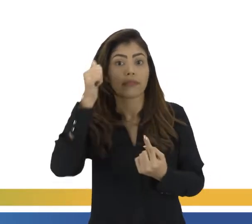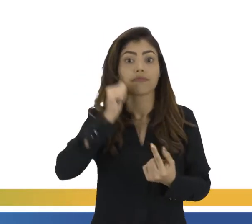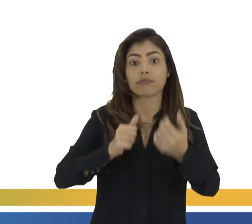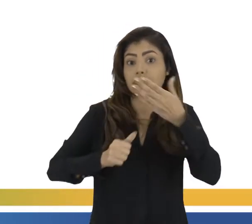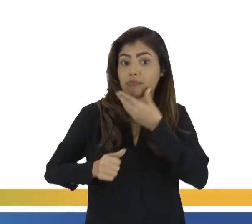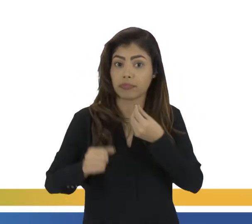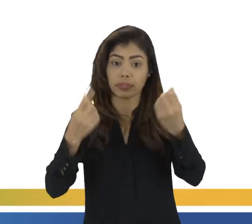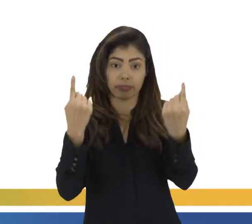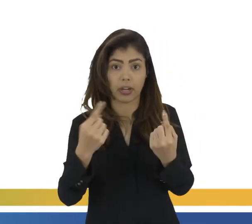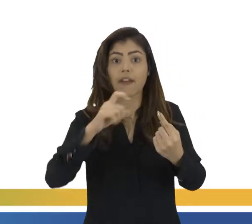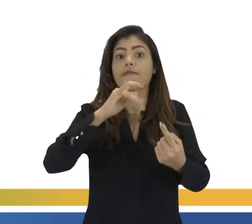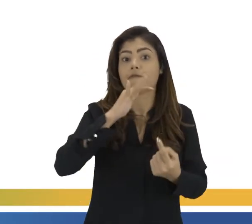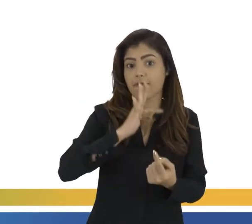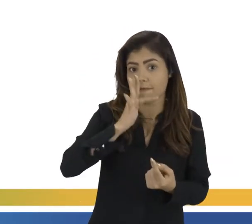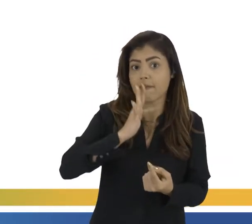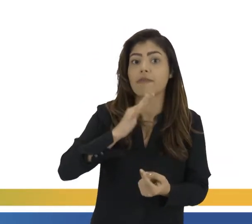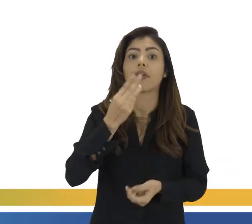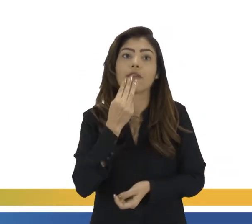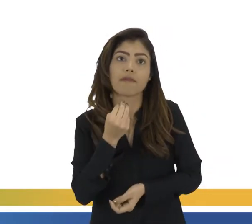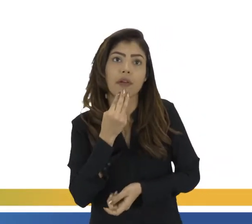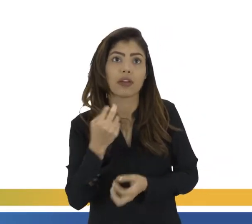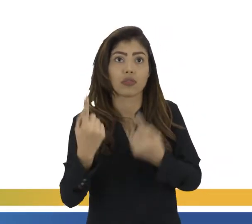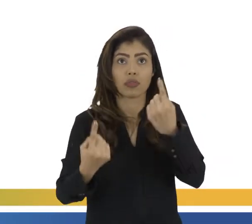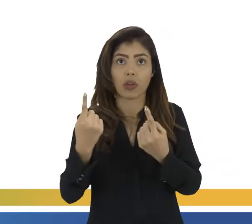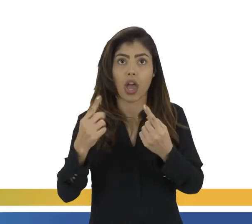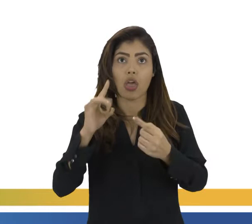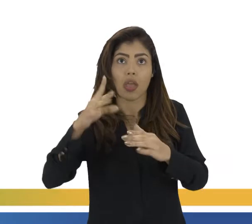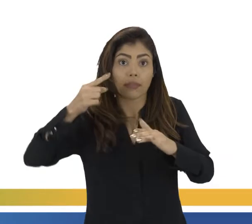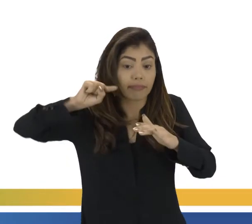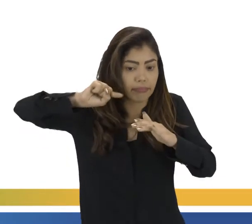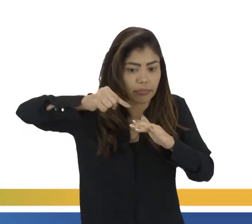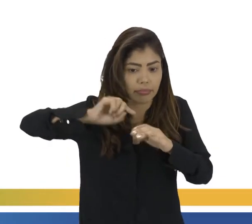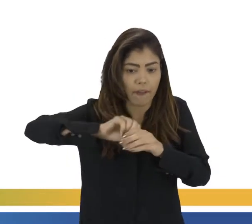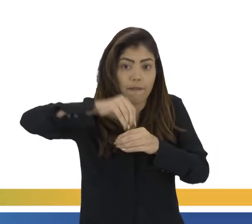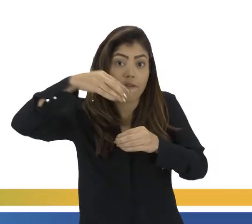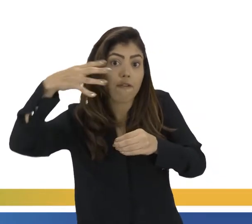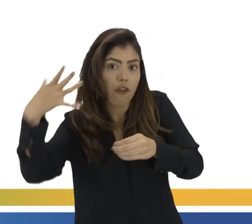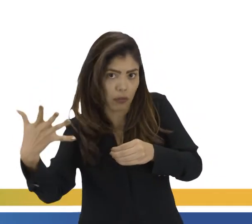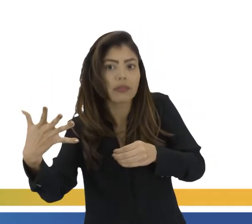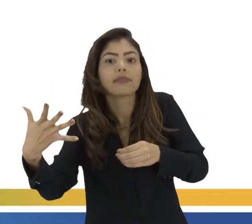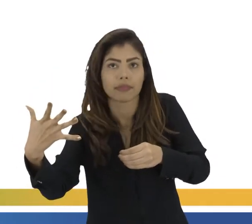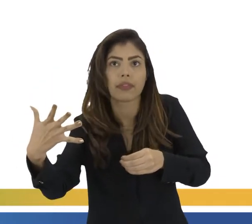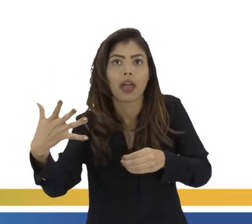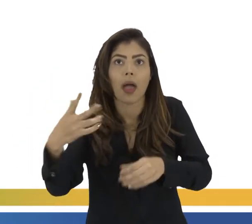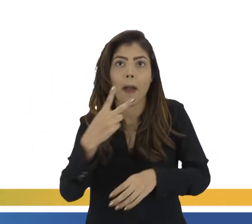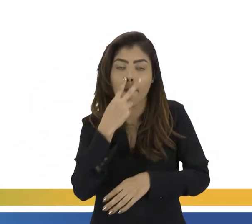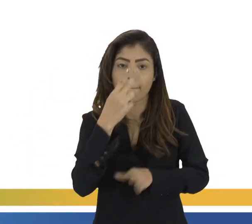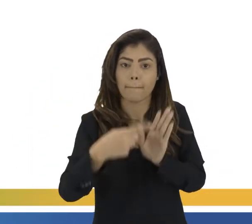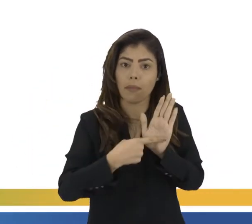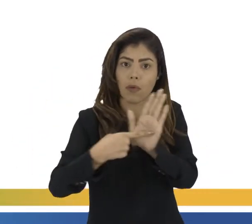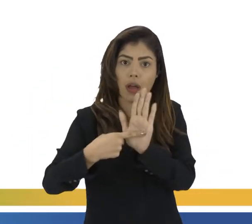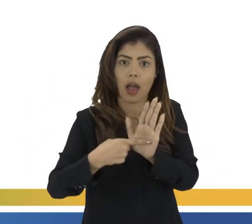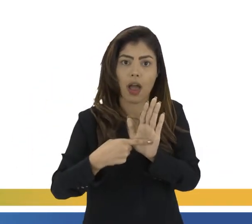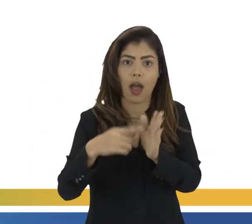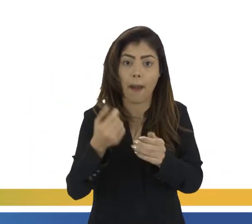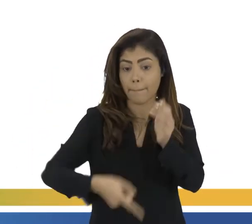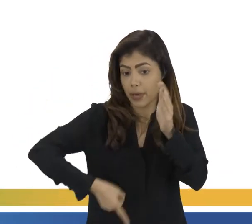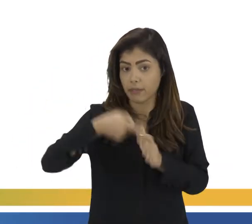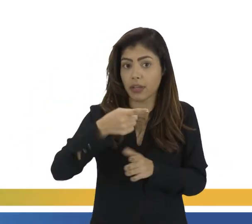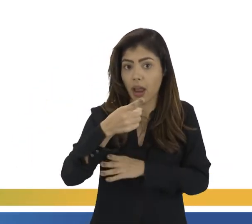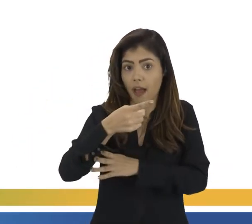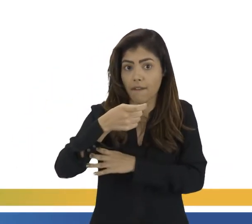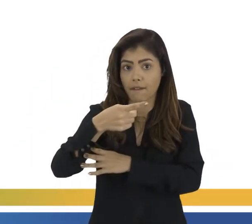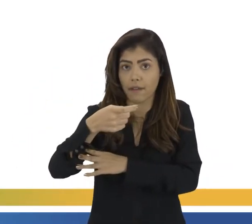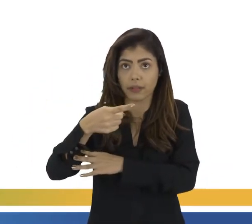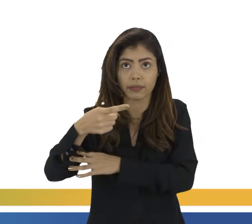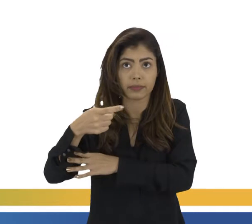Com fecundação externa, certo? Isso de todos os anfíbios. Apresenta a fase larval, o exemplo clássico